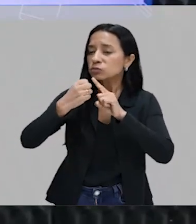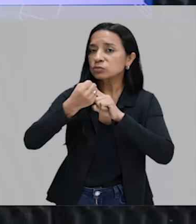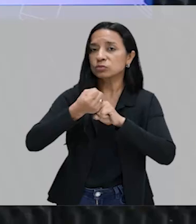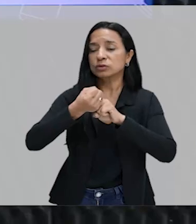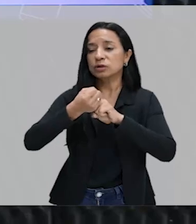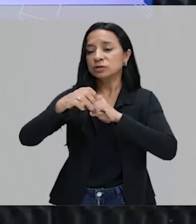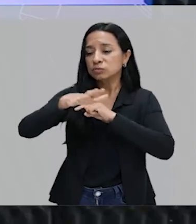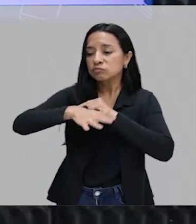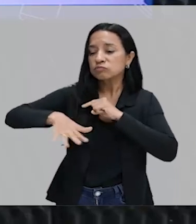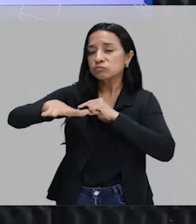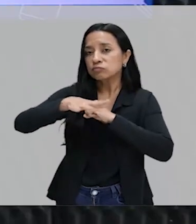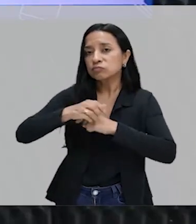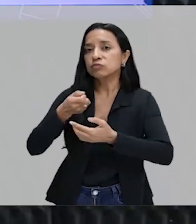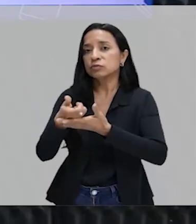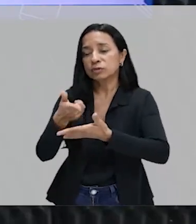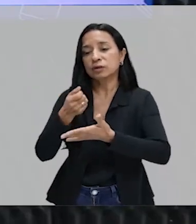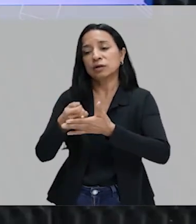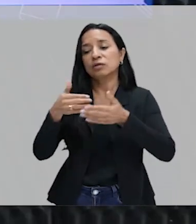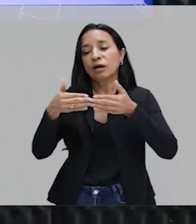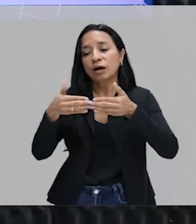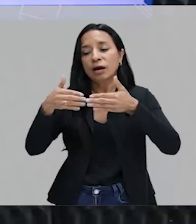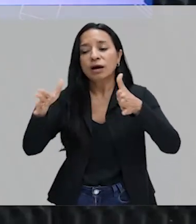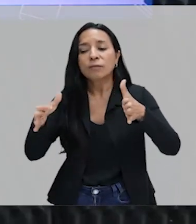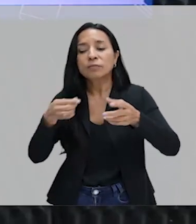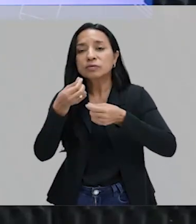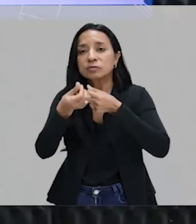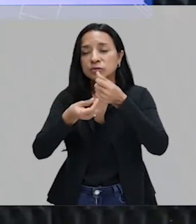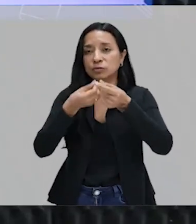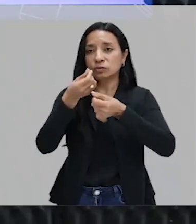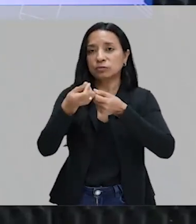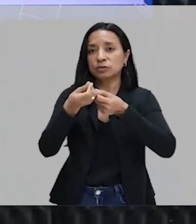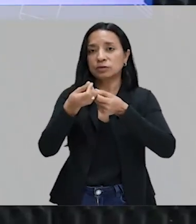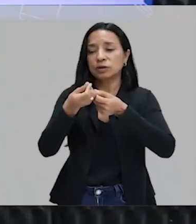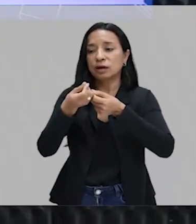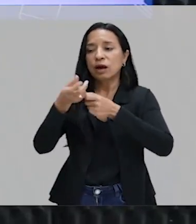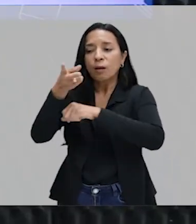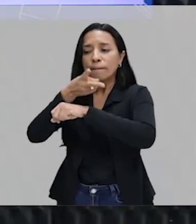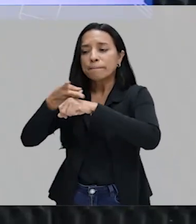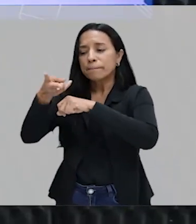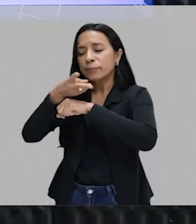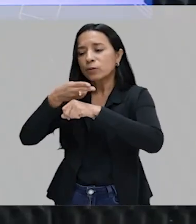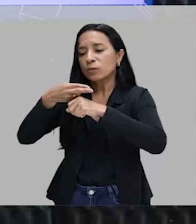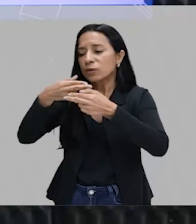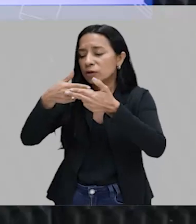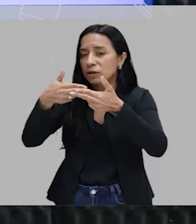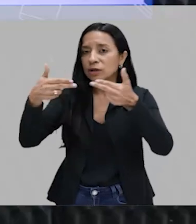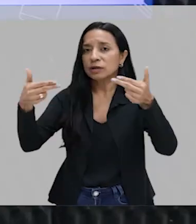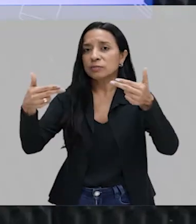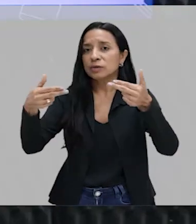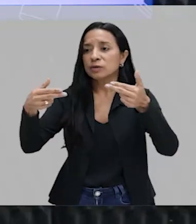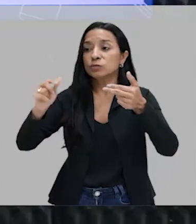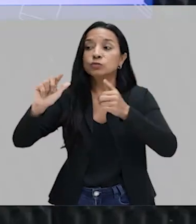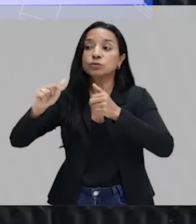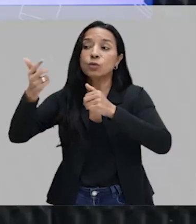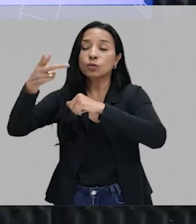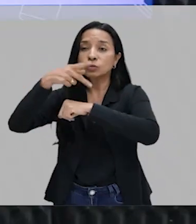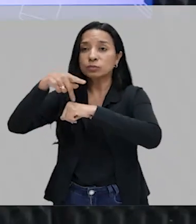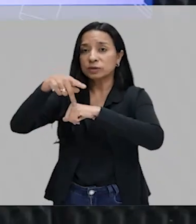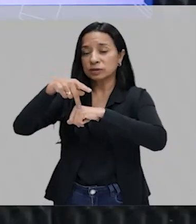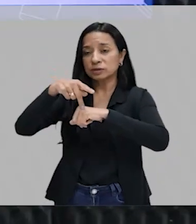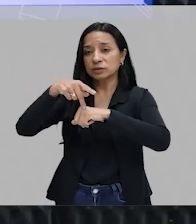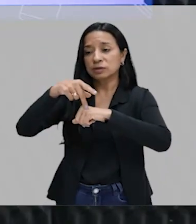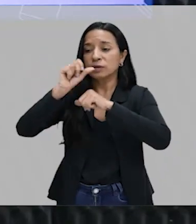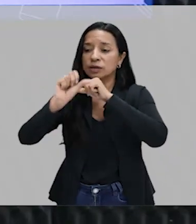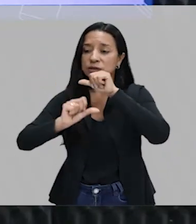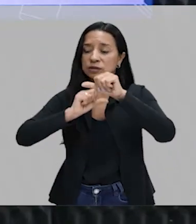Foi fundamental, na verdade, ir buscar elementos exteriores para a sua modernização econômica e